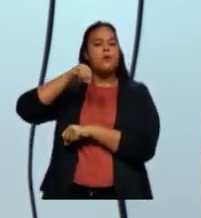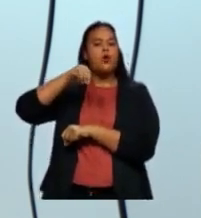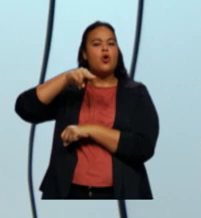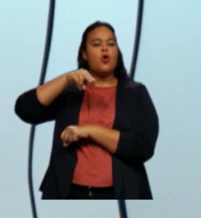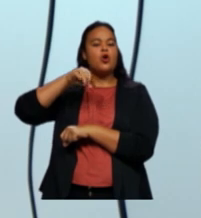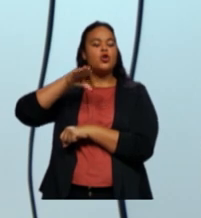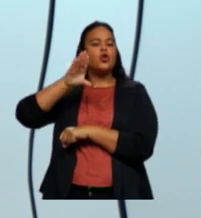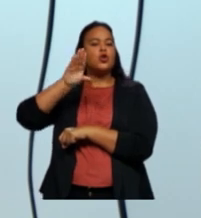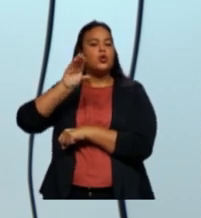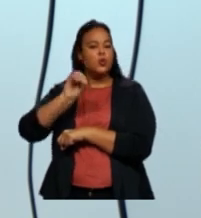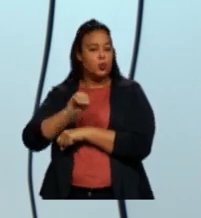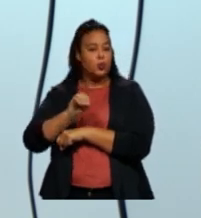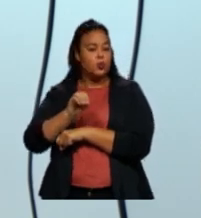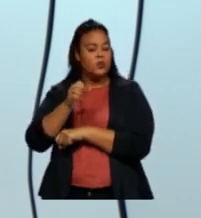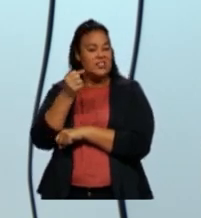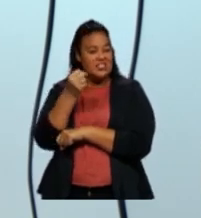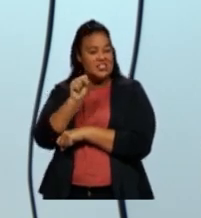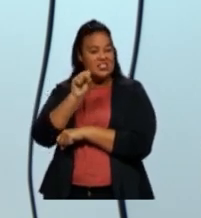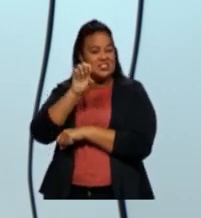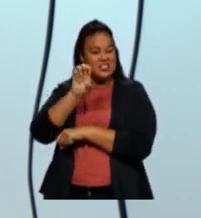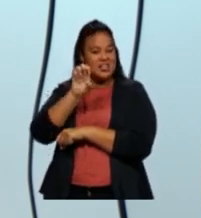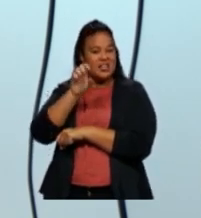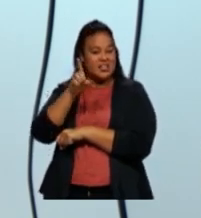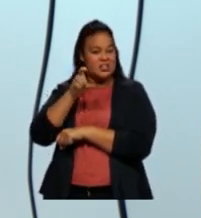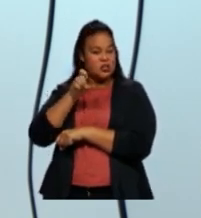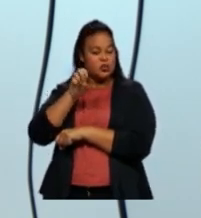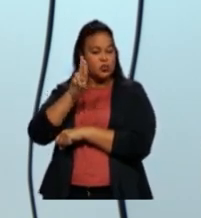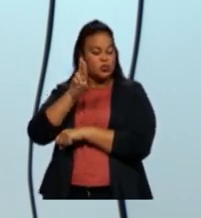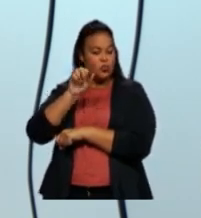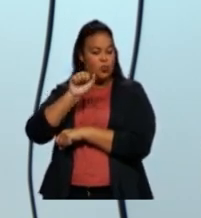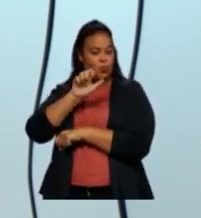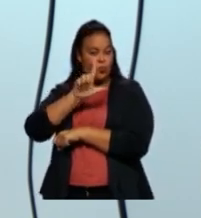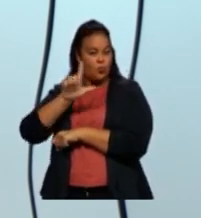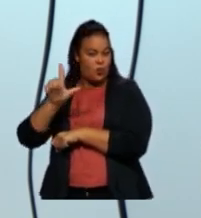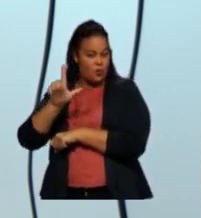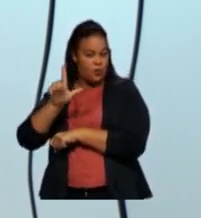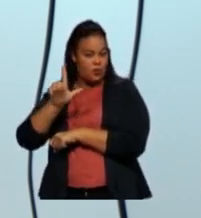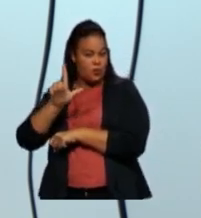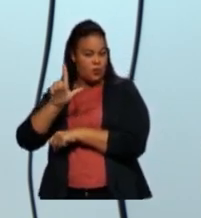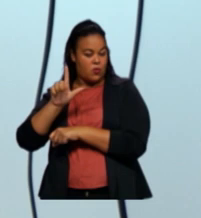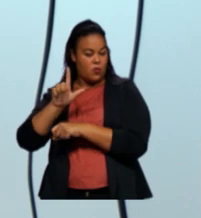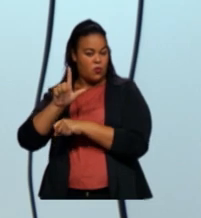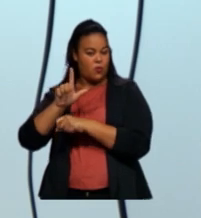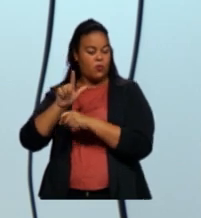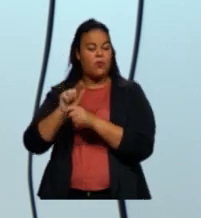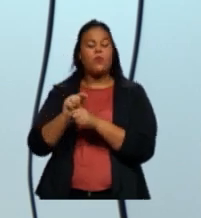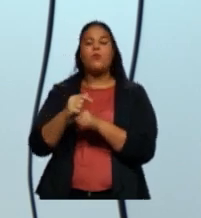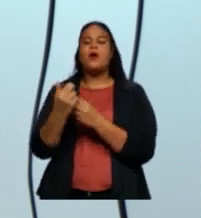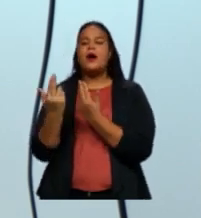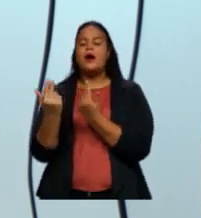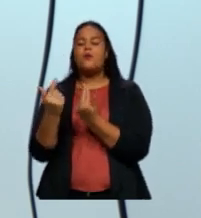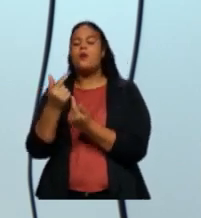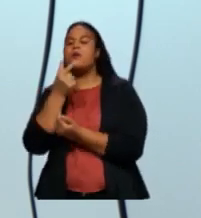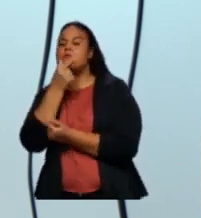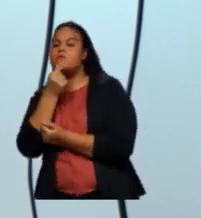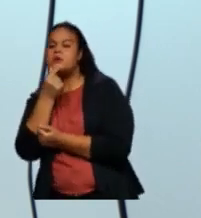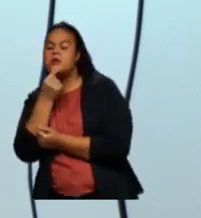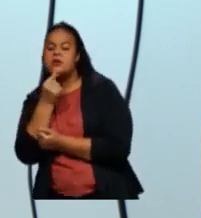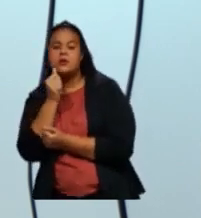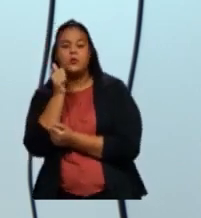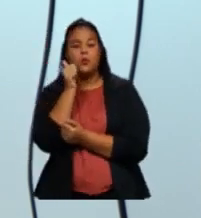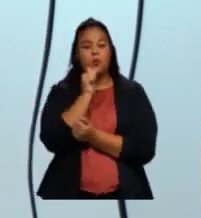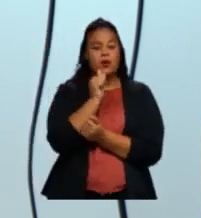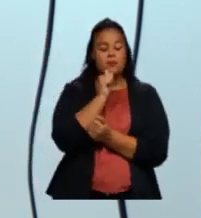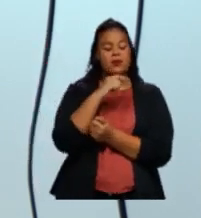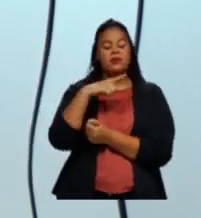os sexuais são os mesmos, eles são produzidos tanto para os meninos e tanto pelas meninas.